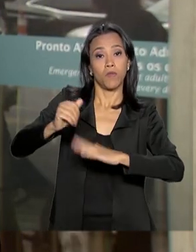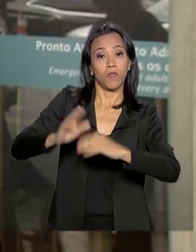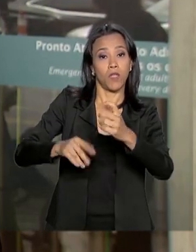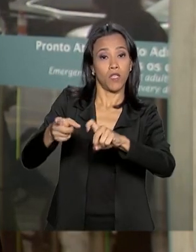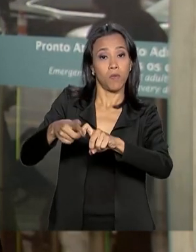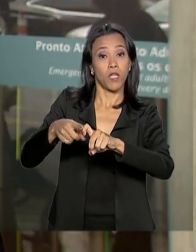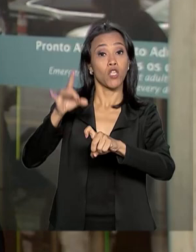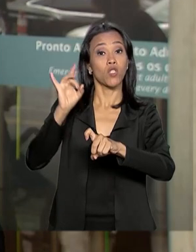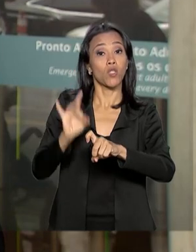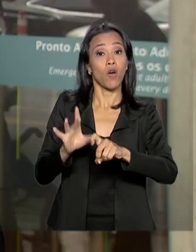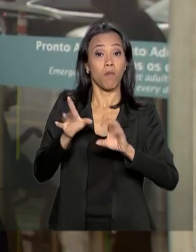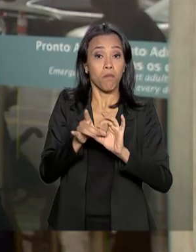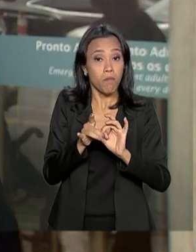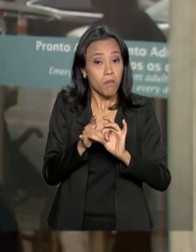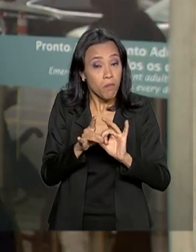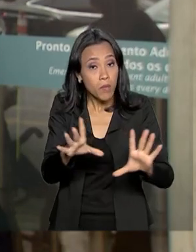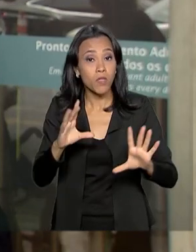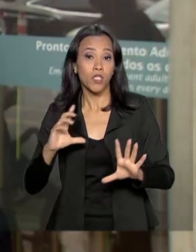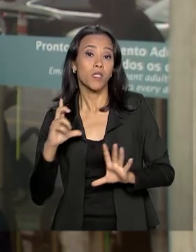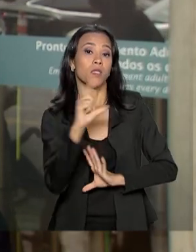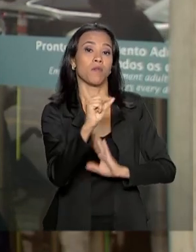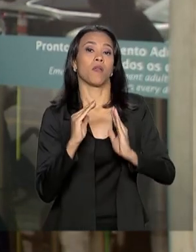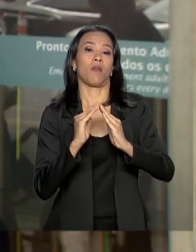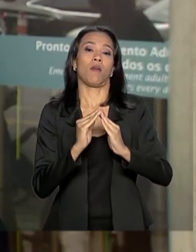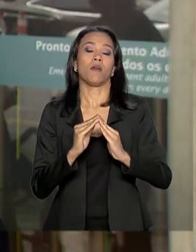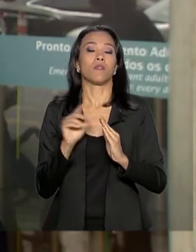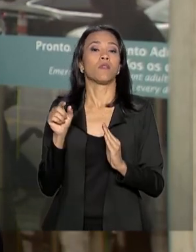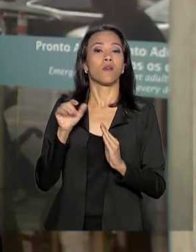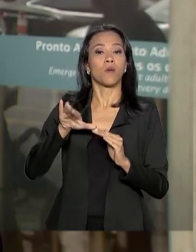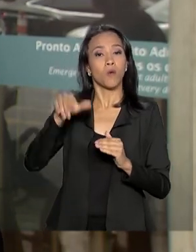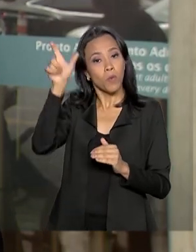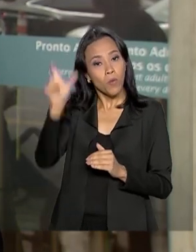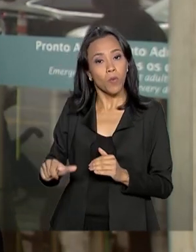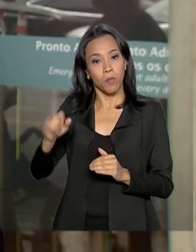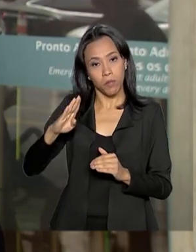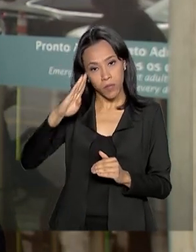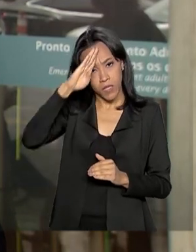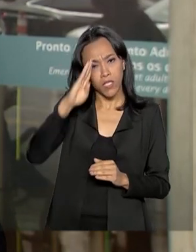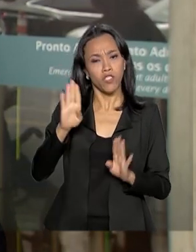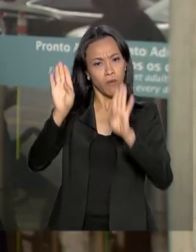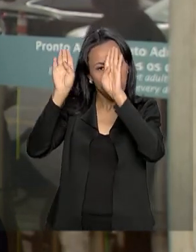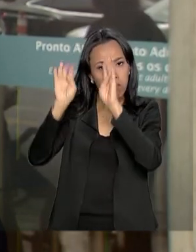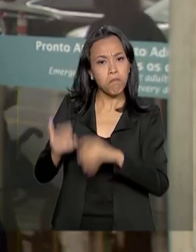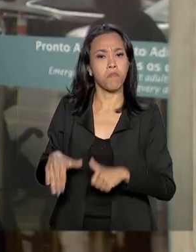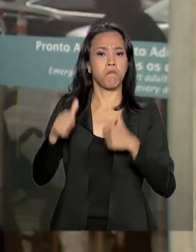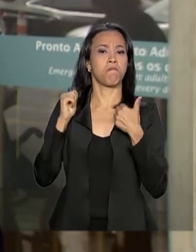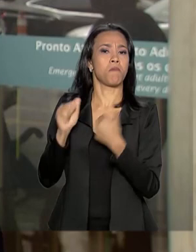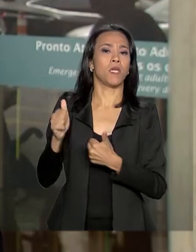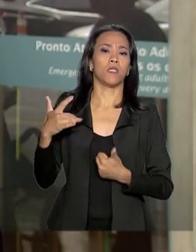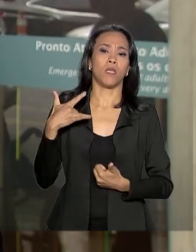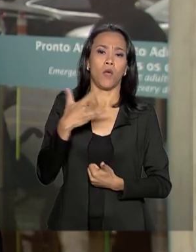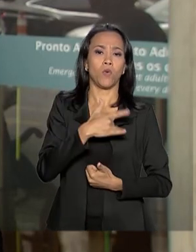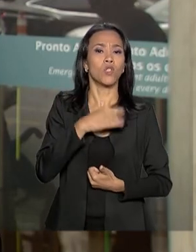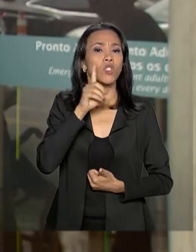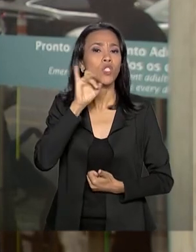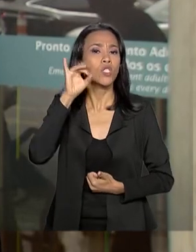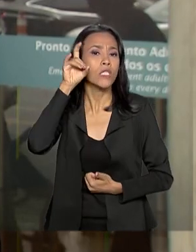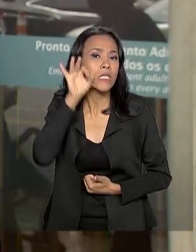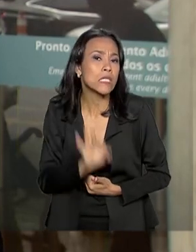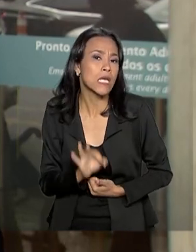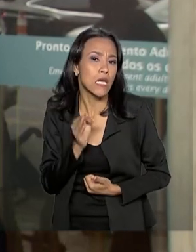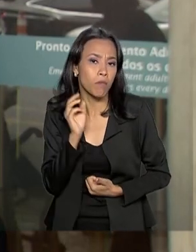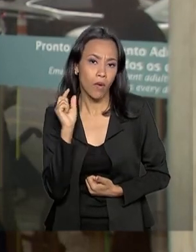alta para o presidente quando ele estiver totalmente recuperado portanto não há uma data prevista para